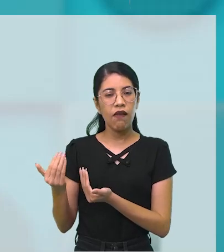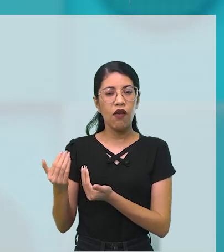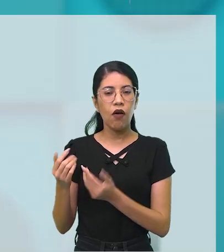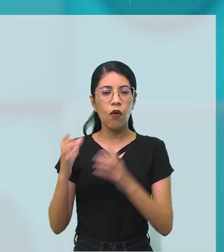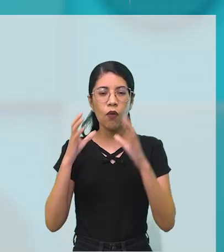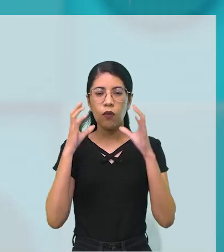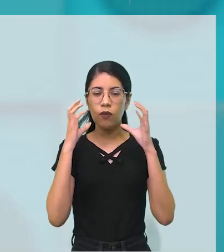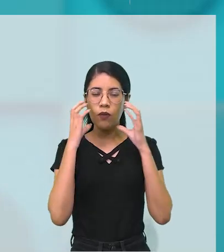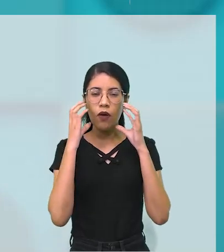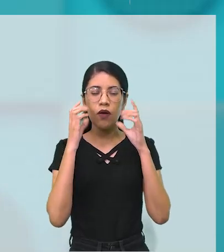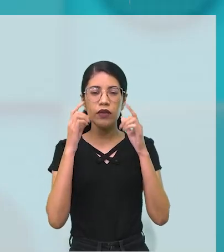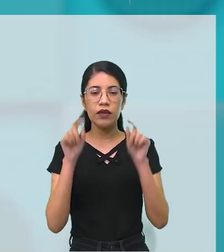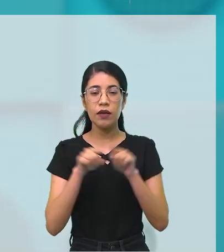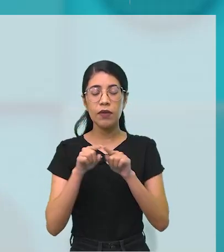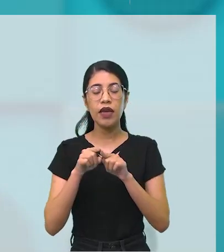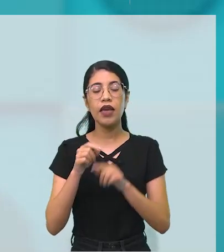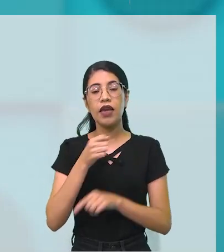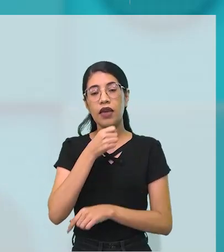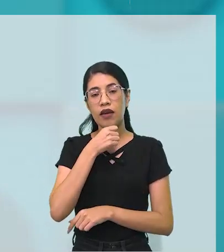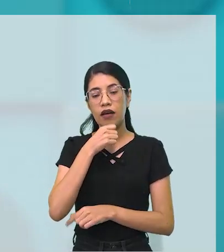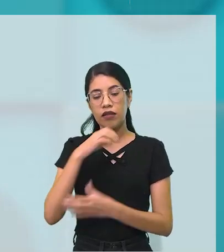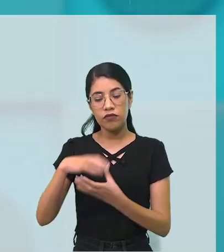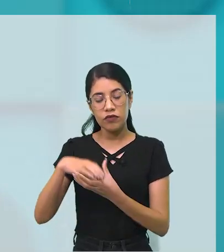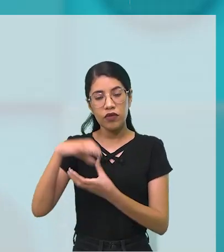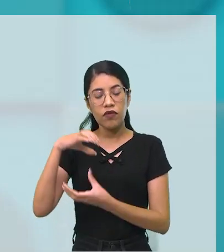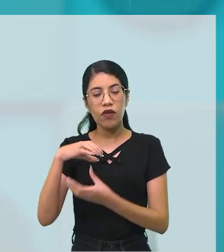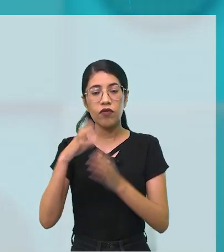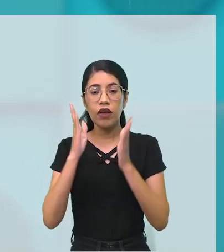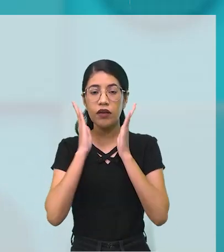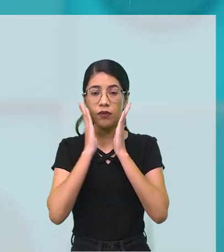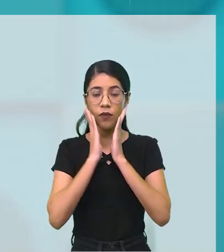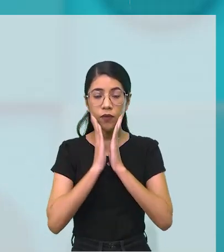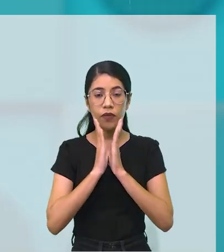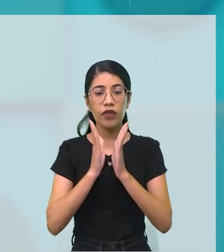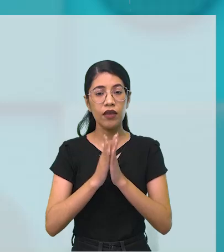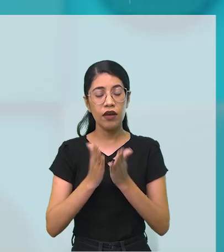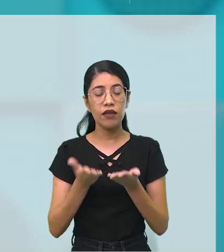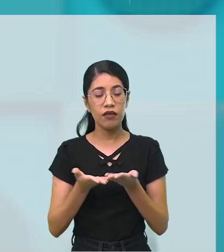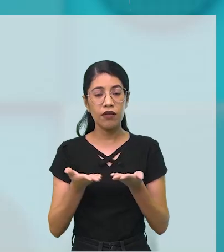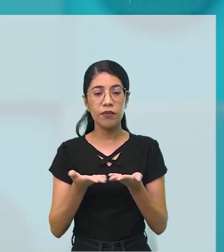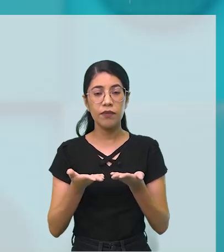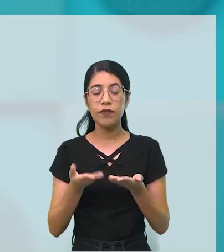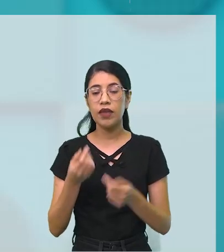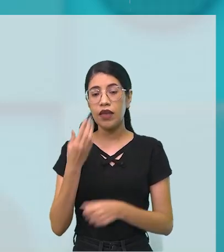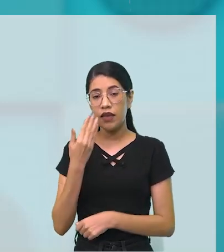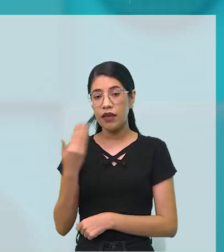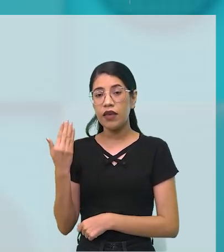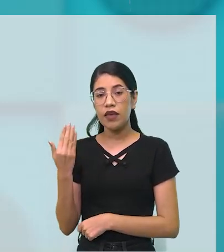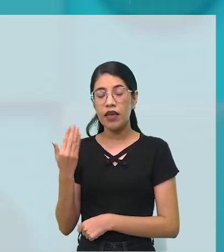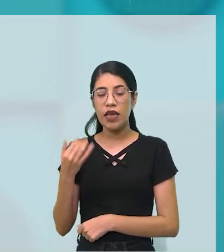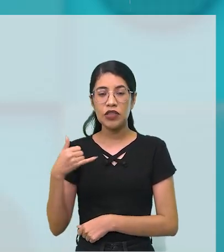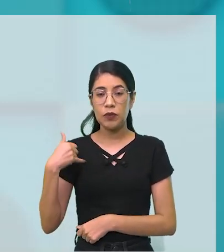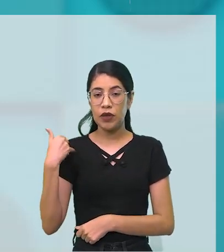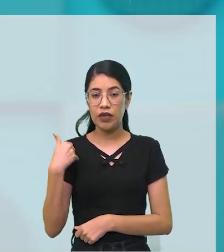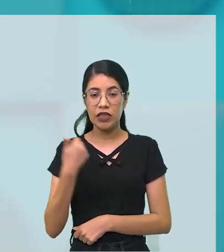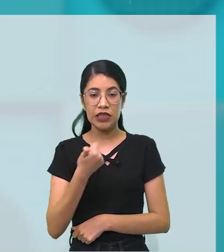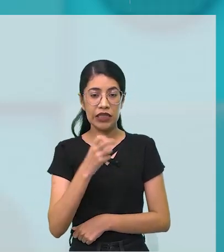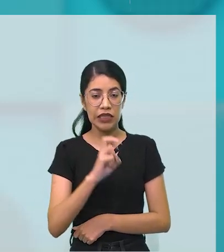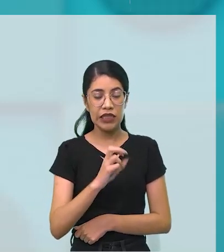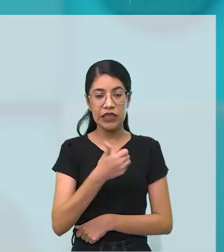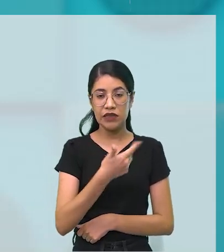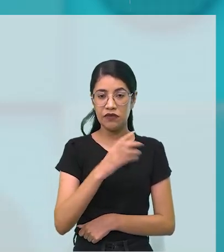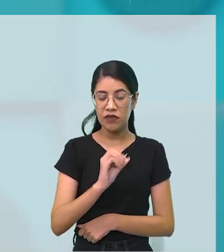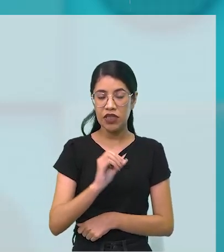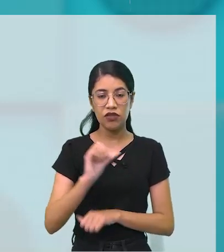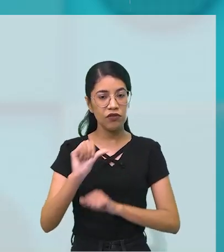bem redondinho. Você vai ficando mais velho, o rosto vai afinando mais. O meu rosto hoje é mais fino do que quando eu tinha meus 15, 20 anos.